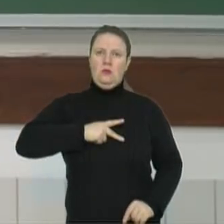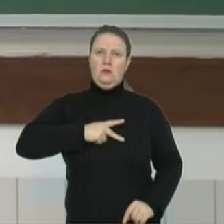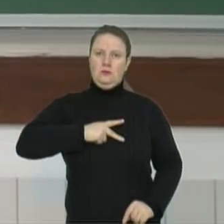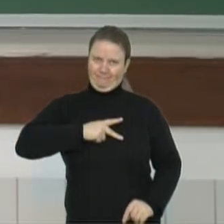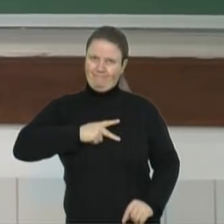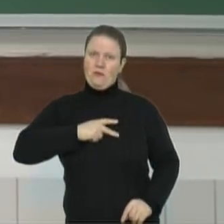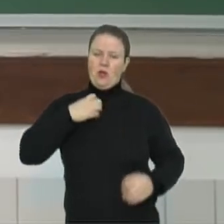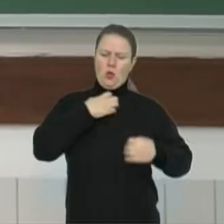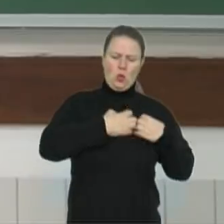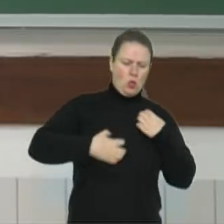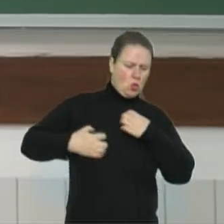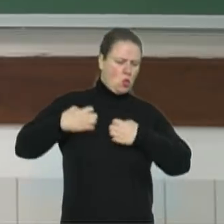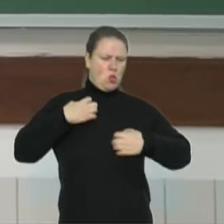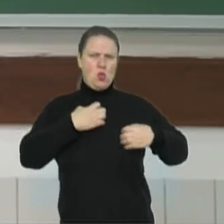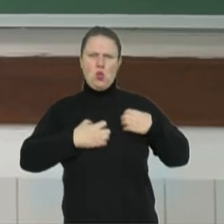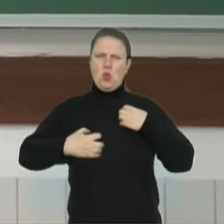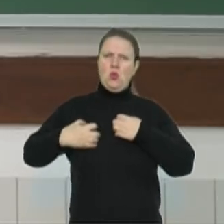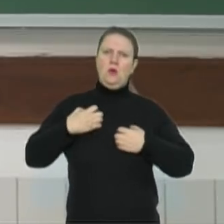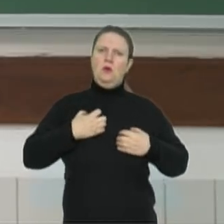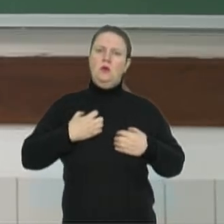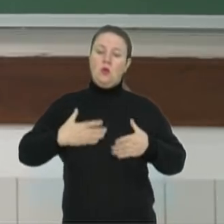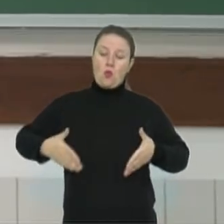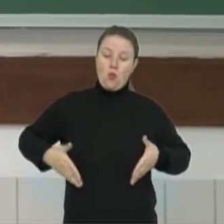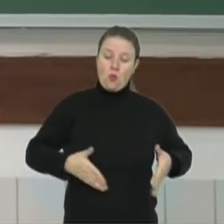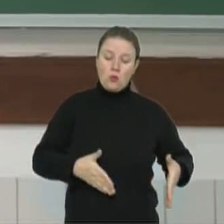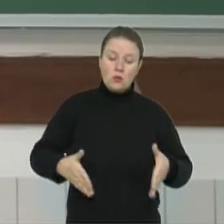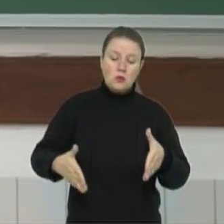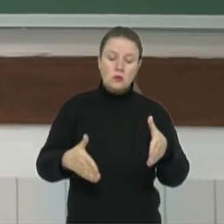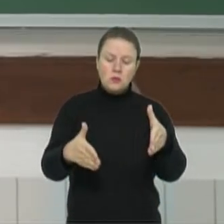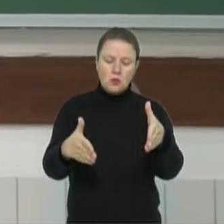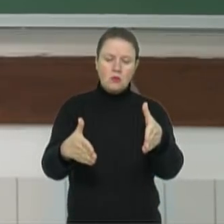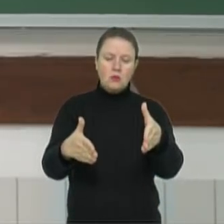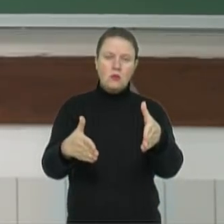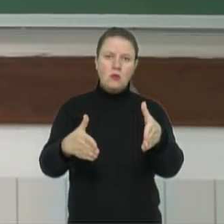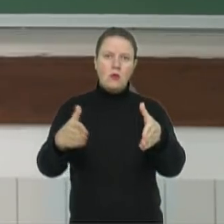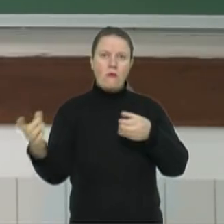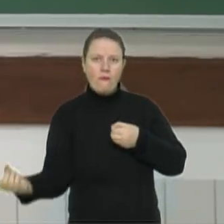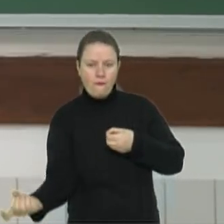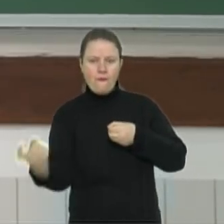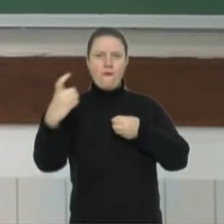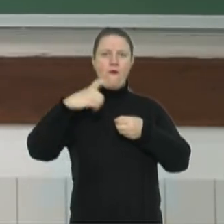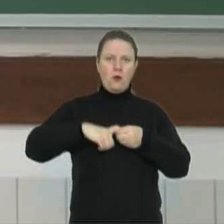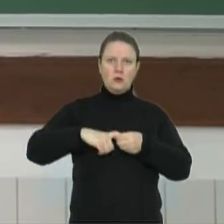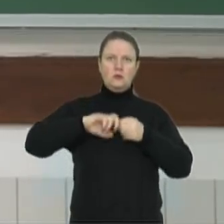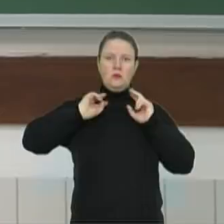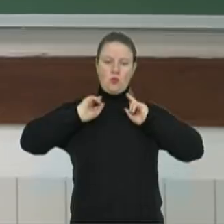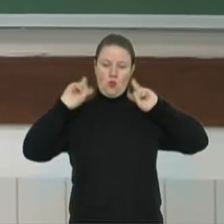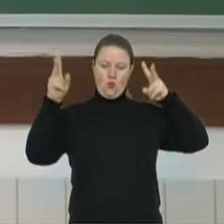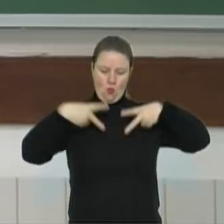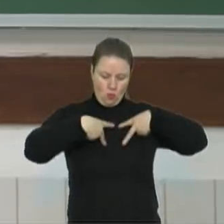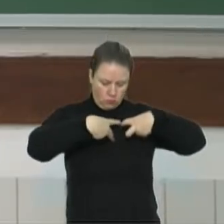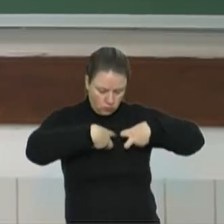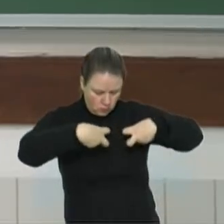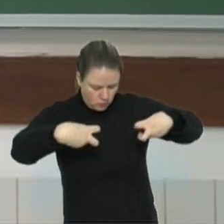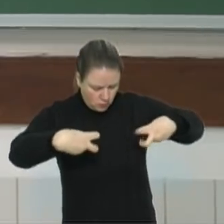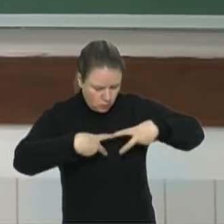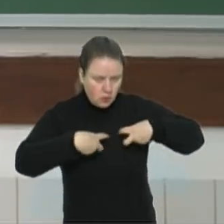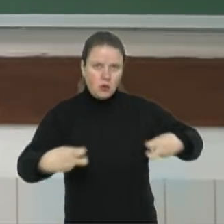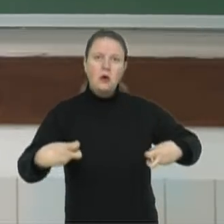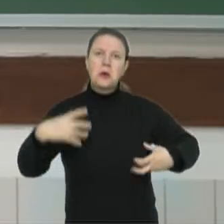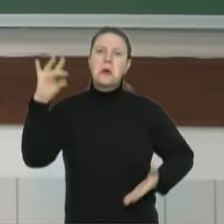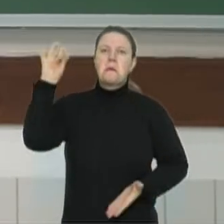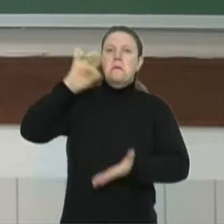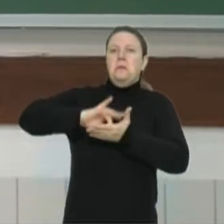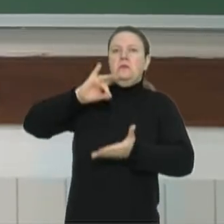que tem como rota si mesmo. A angústia faz você voltar a olhar para dentro de si e se afirmar